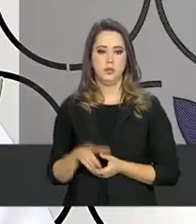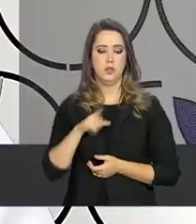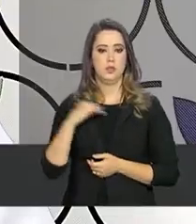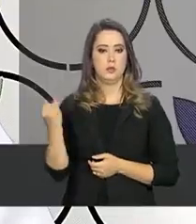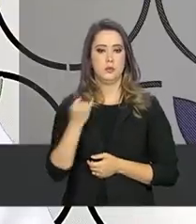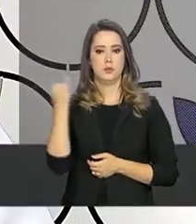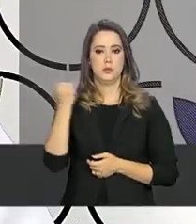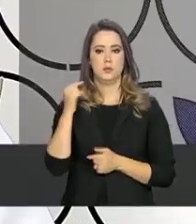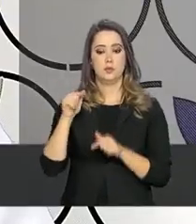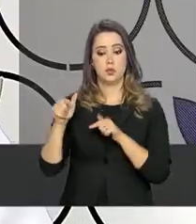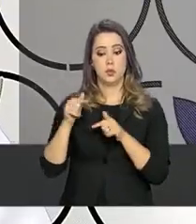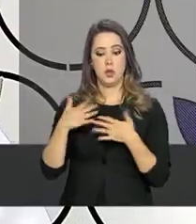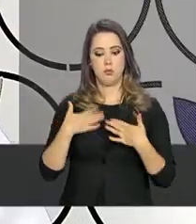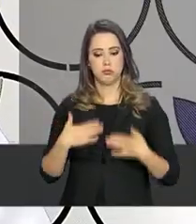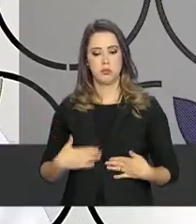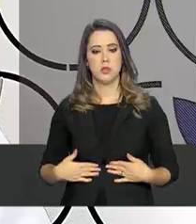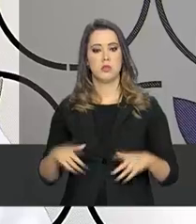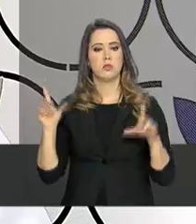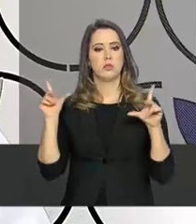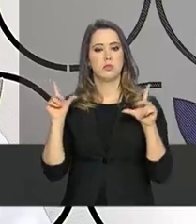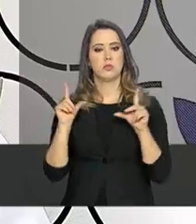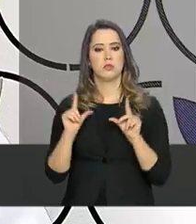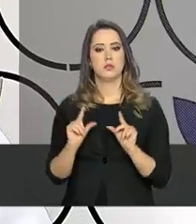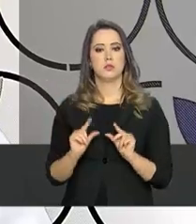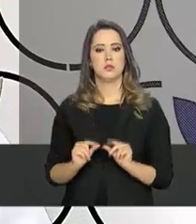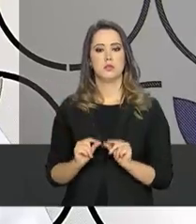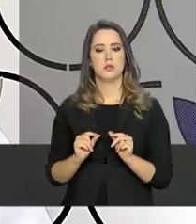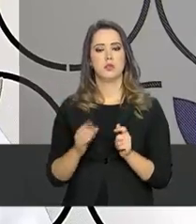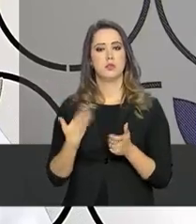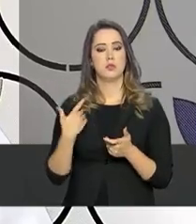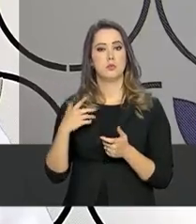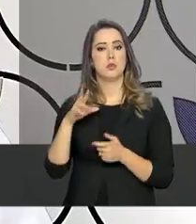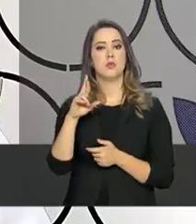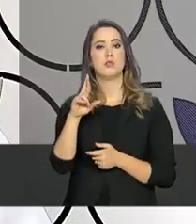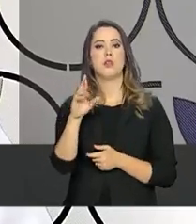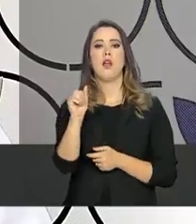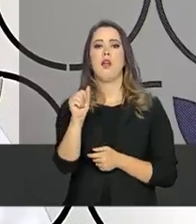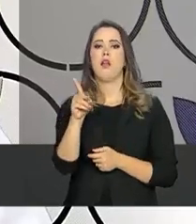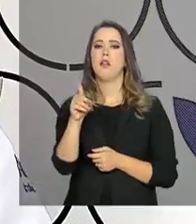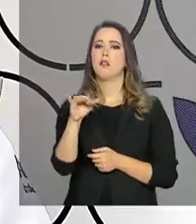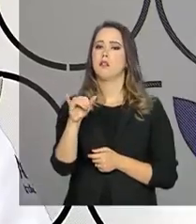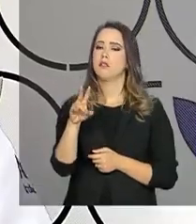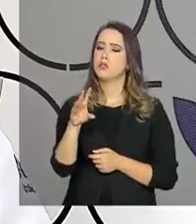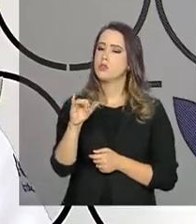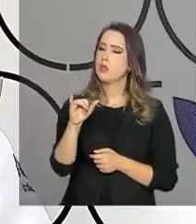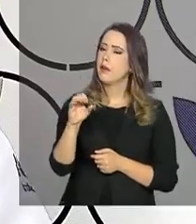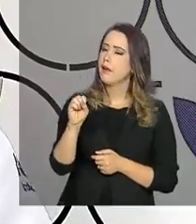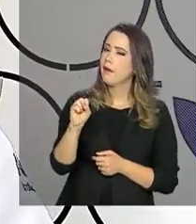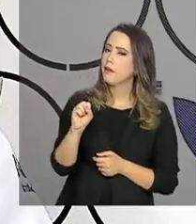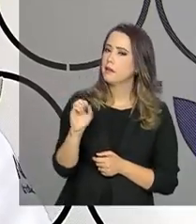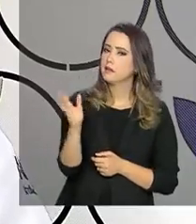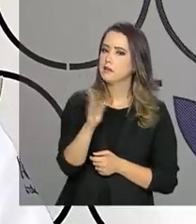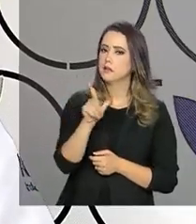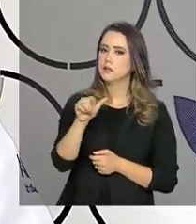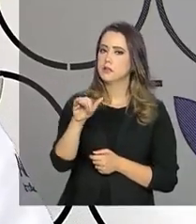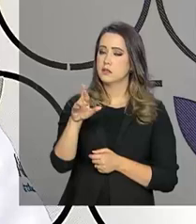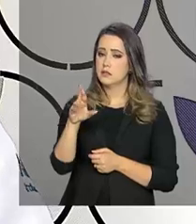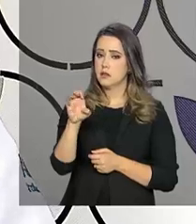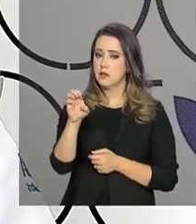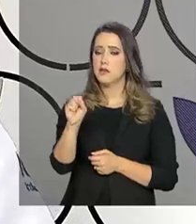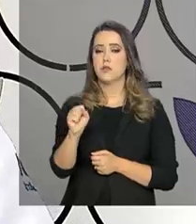importante no organismo é diminuir a produção dos radicais livres né com isso acaba trabalhando na prevenção de várias doenças